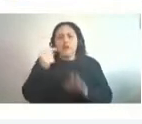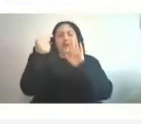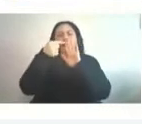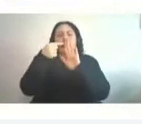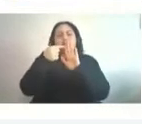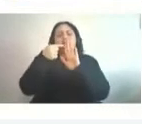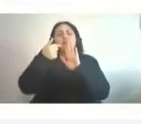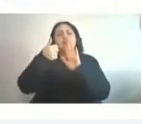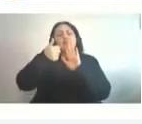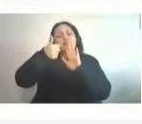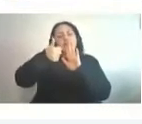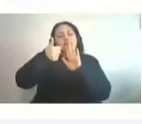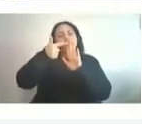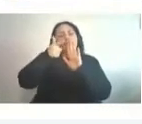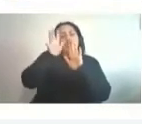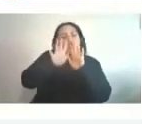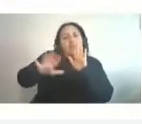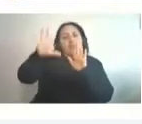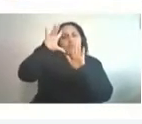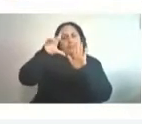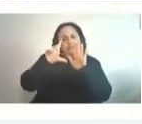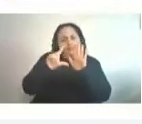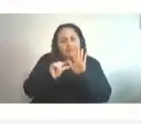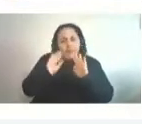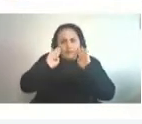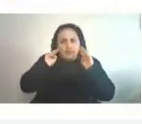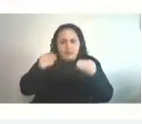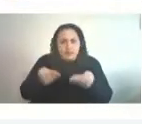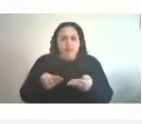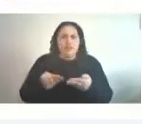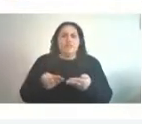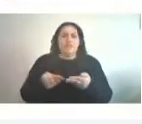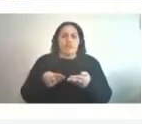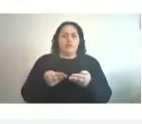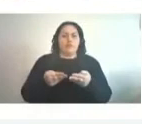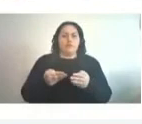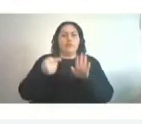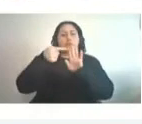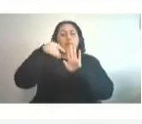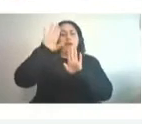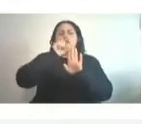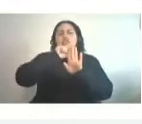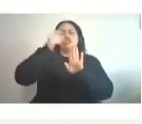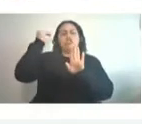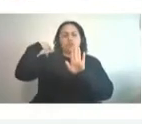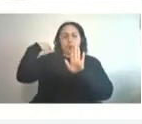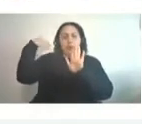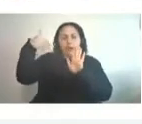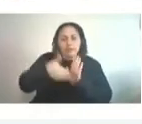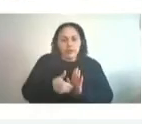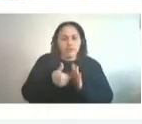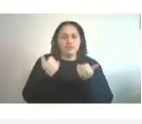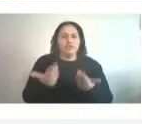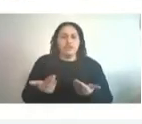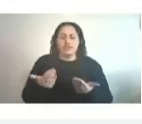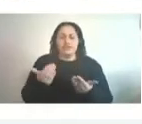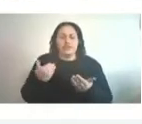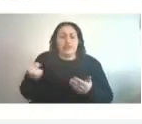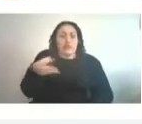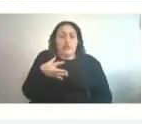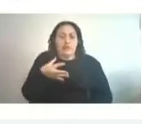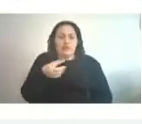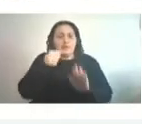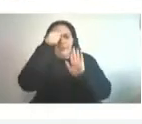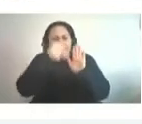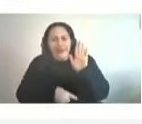específico, do mais remoto para o mais contemporâneo. Então, vejo, sempre tem uma ordenação matemática nessa organização